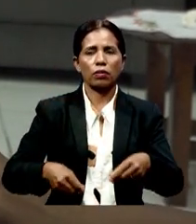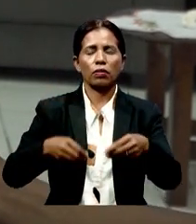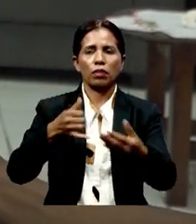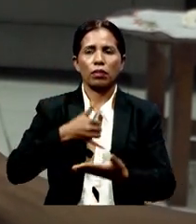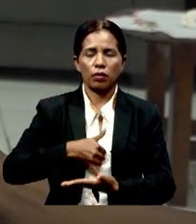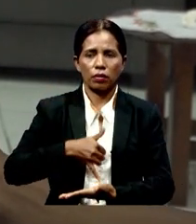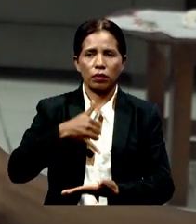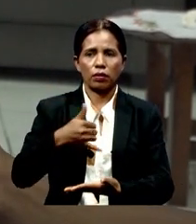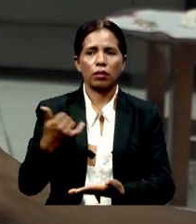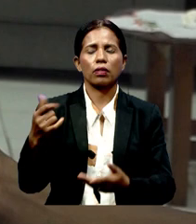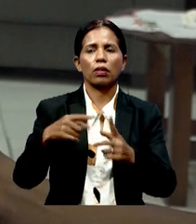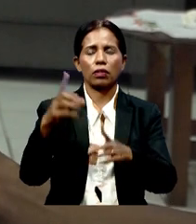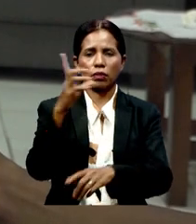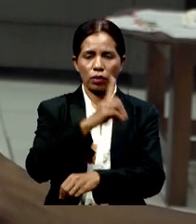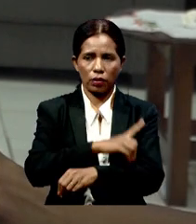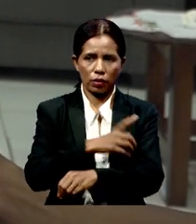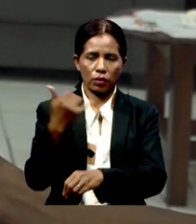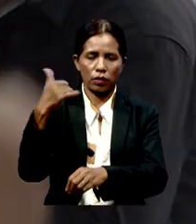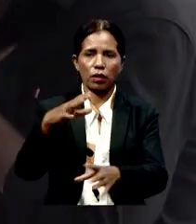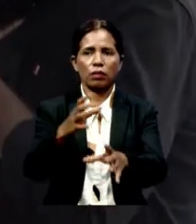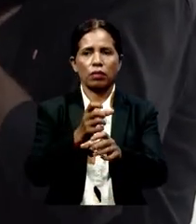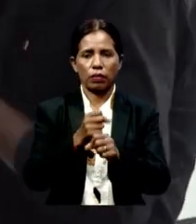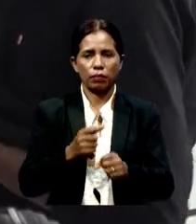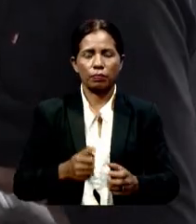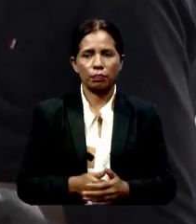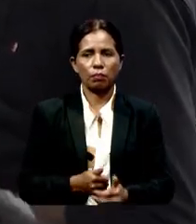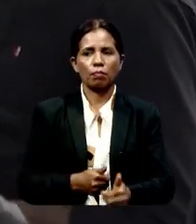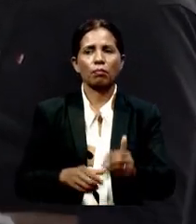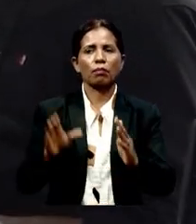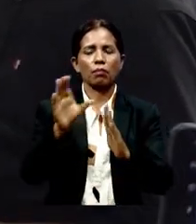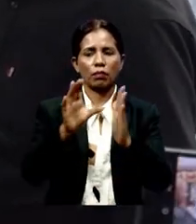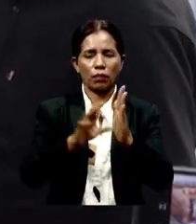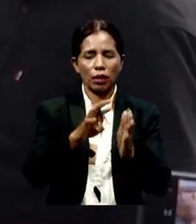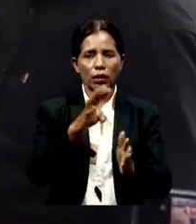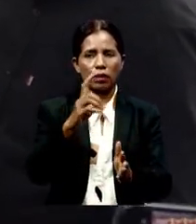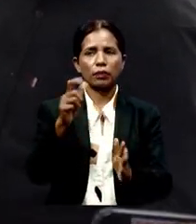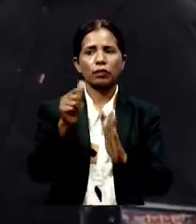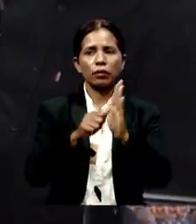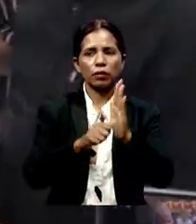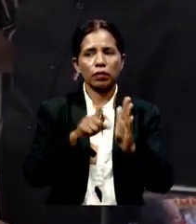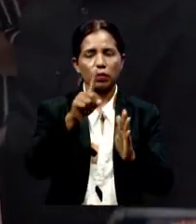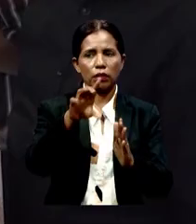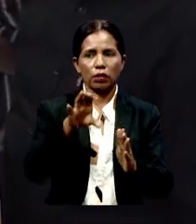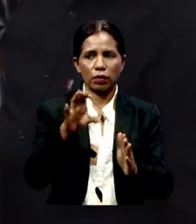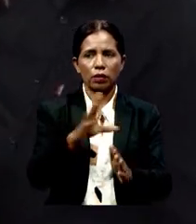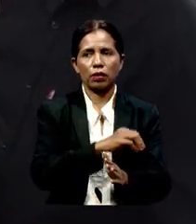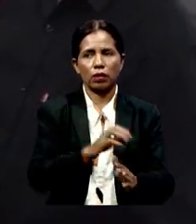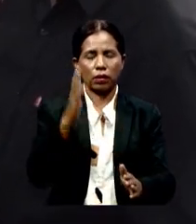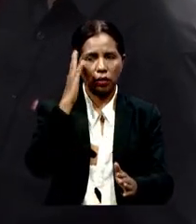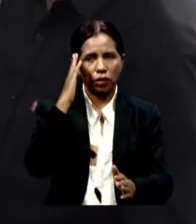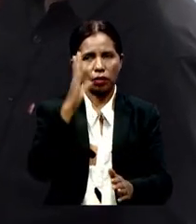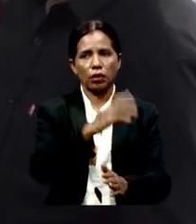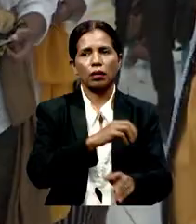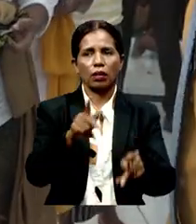sira, sira oin lorong idane, sira atusim. Tuir Constituição RTL, artigo san resingida, reconhece no valoriza resistência